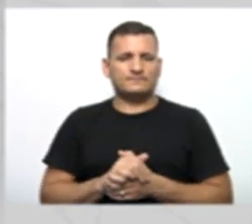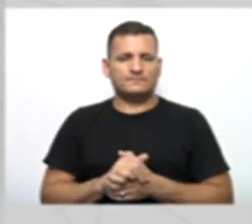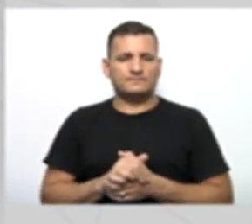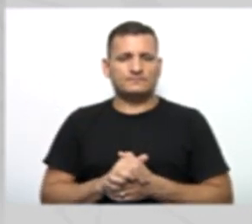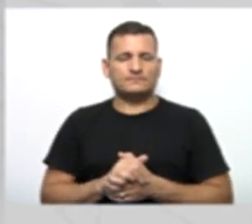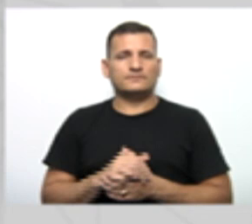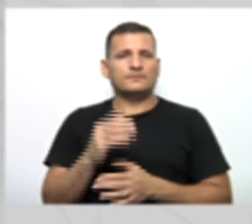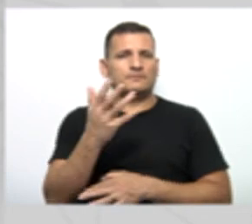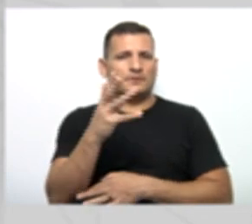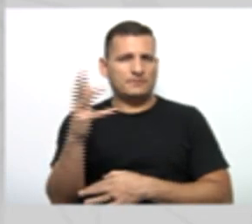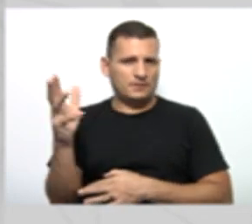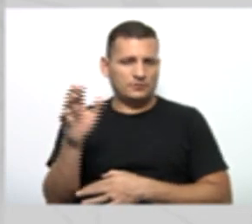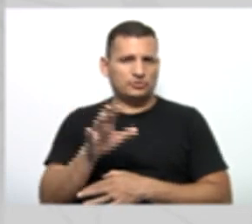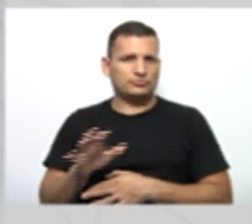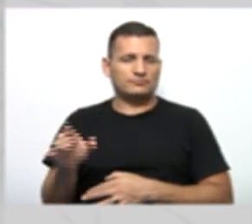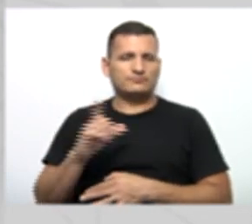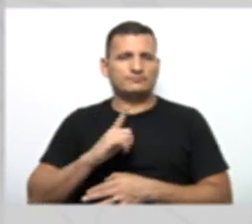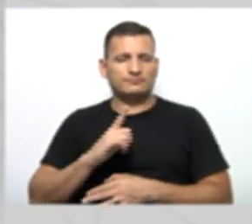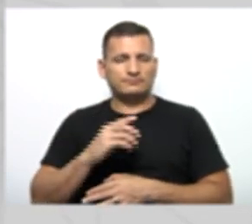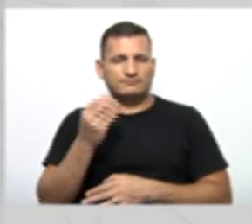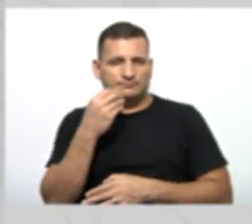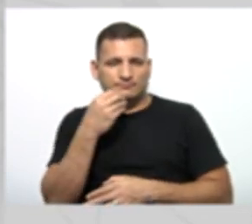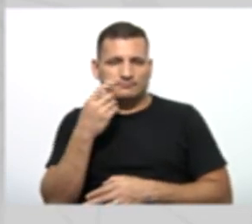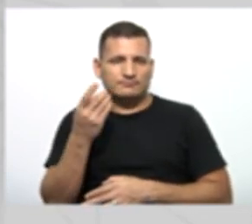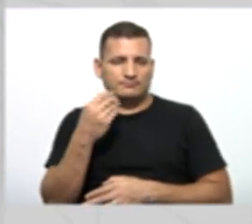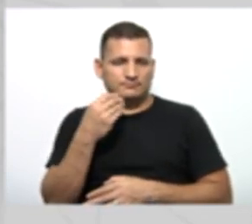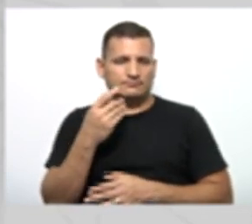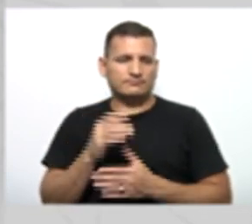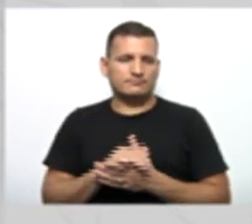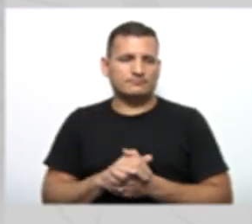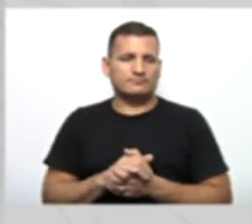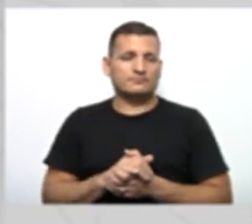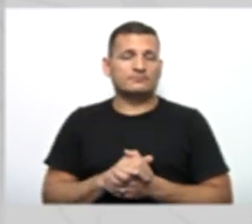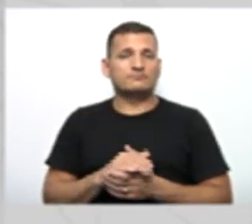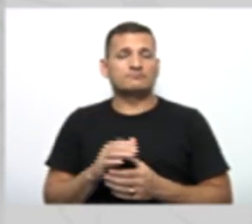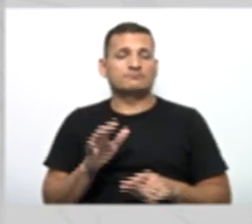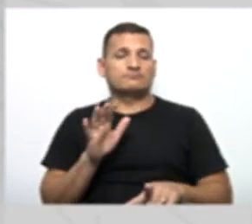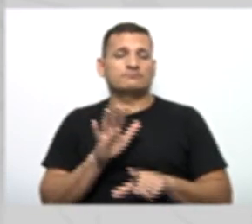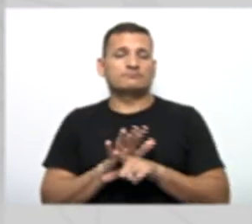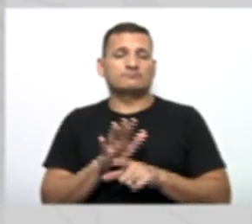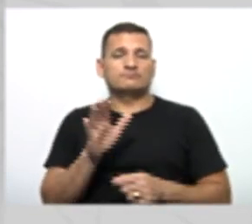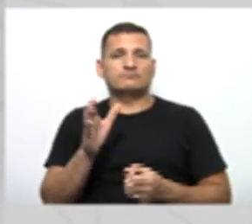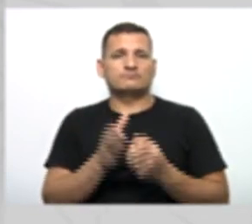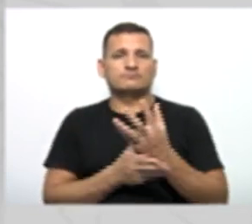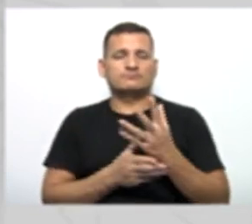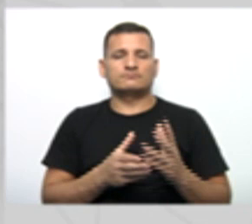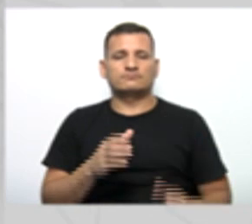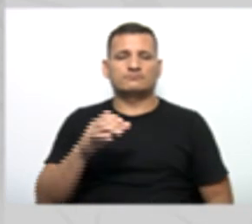meio ambientes que são vulneráveis, foi editada a Lei